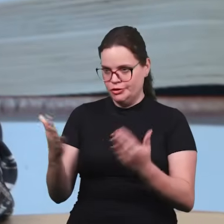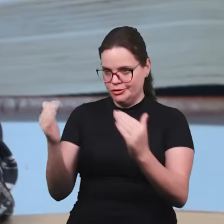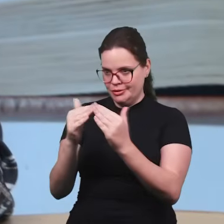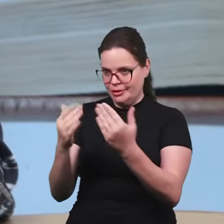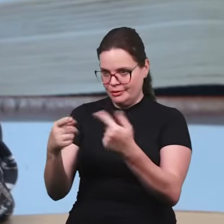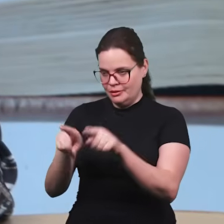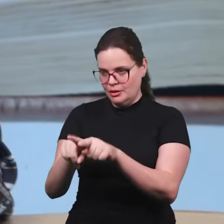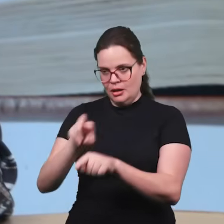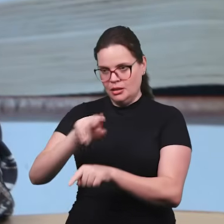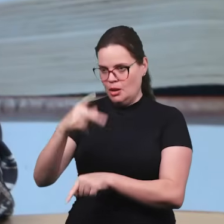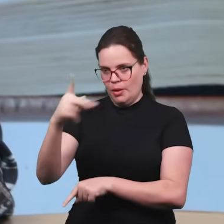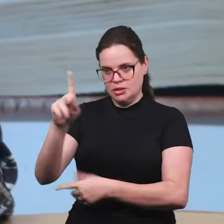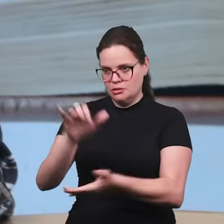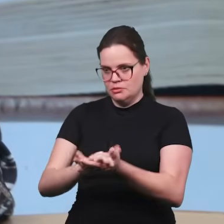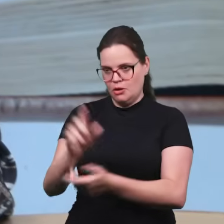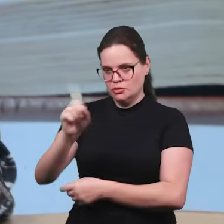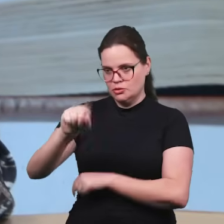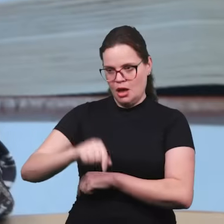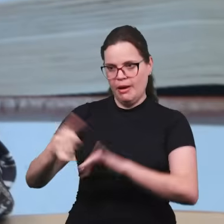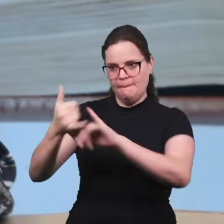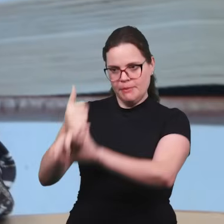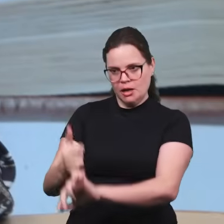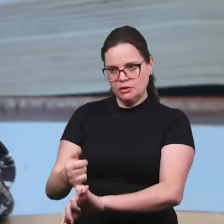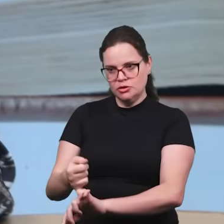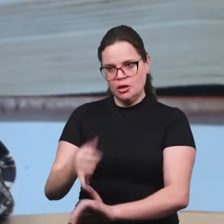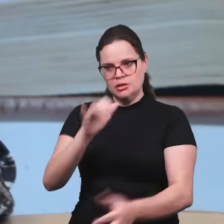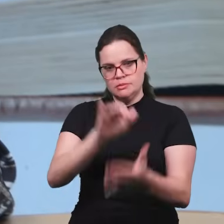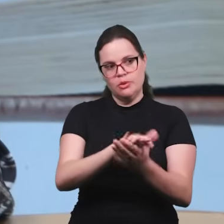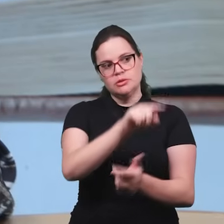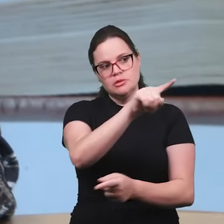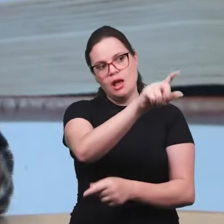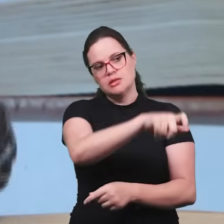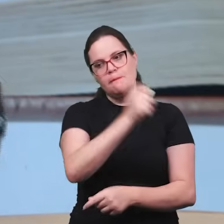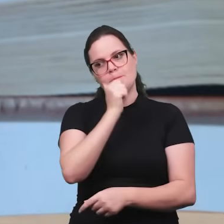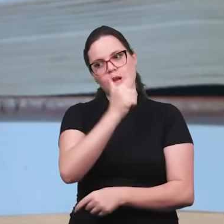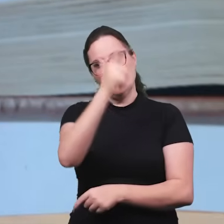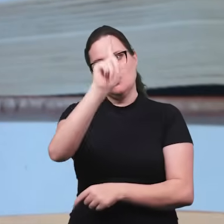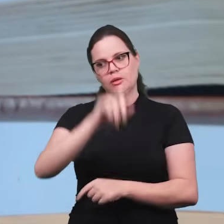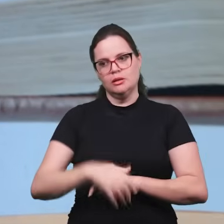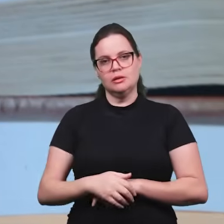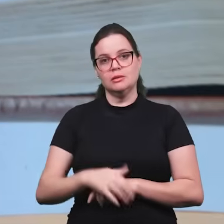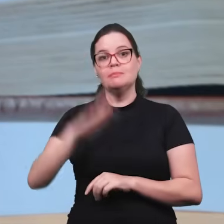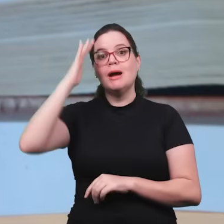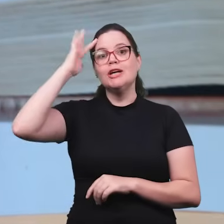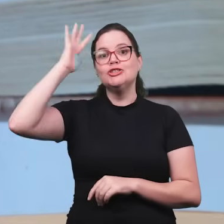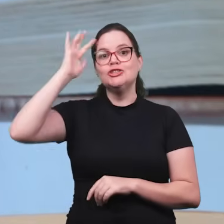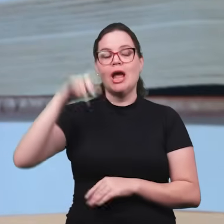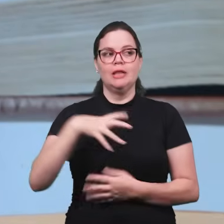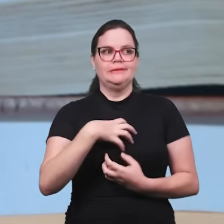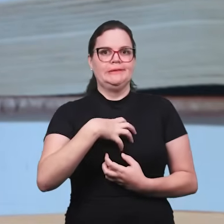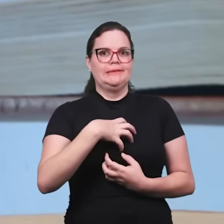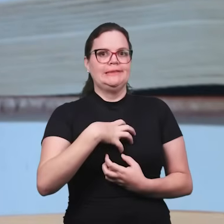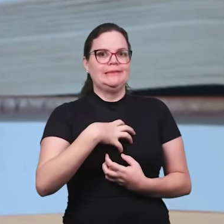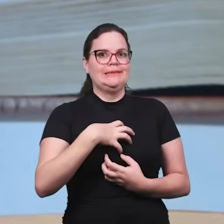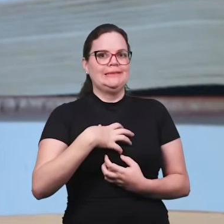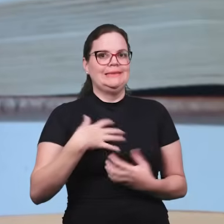fulano. Entendeu? Então, nós coloquemos-nos naquela